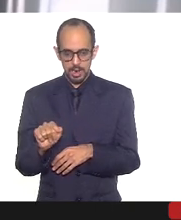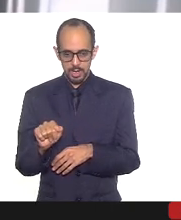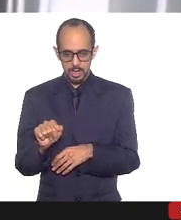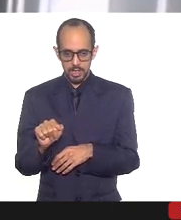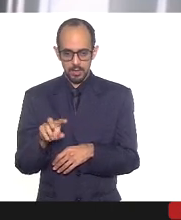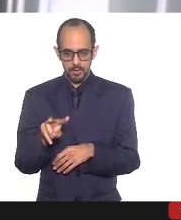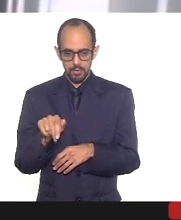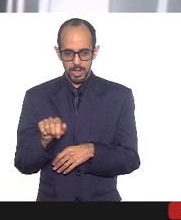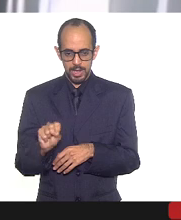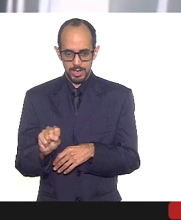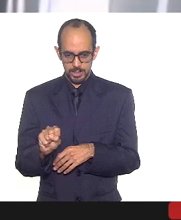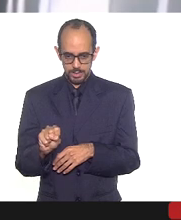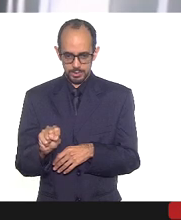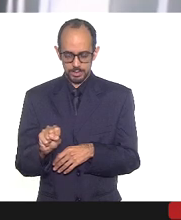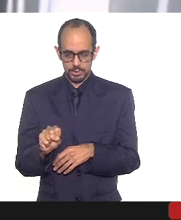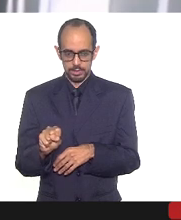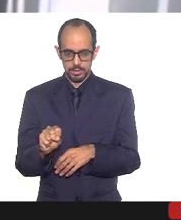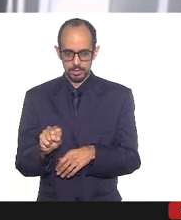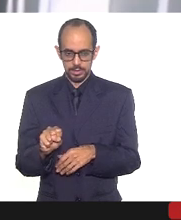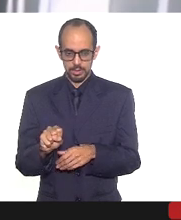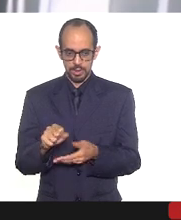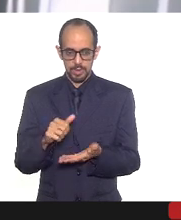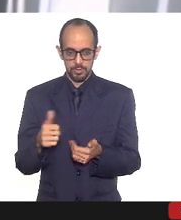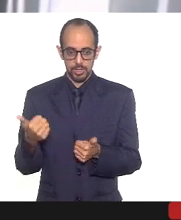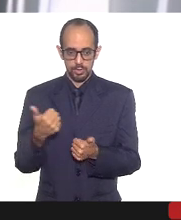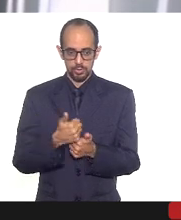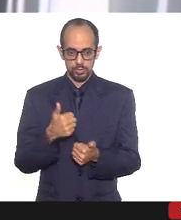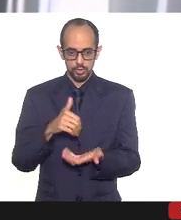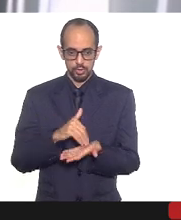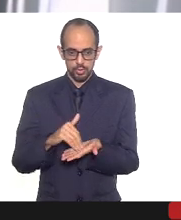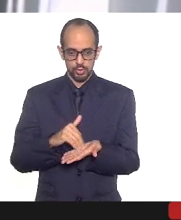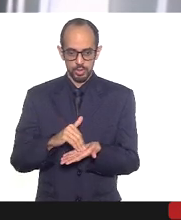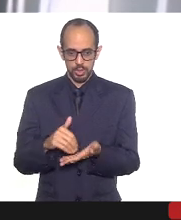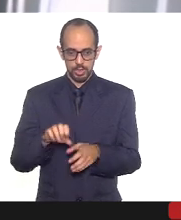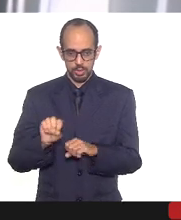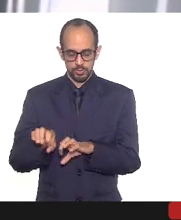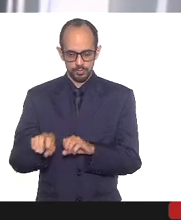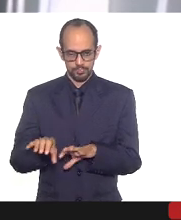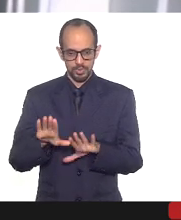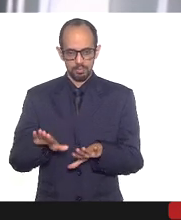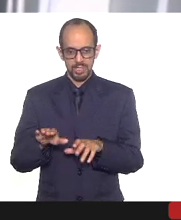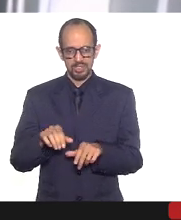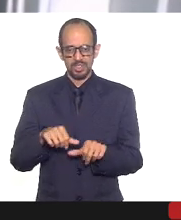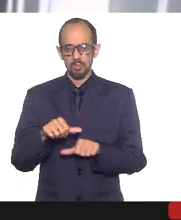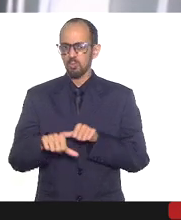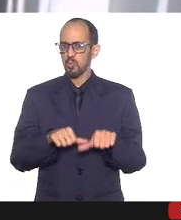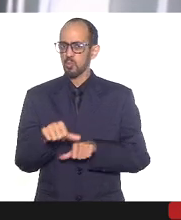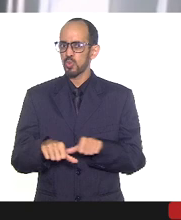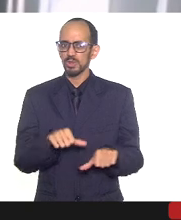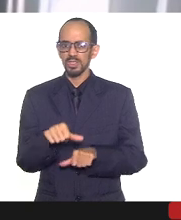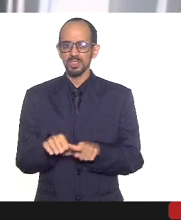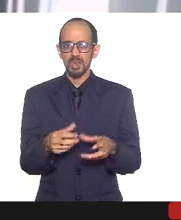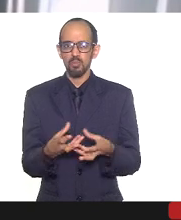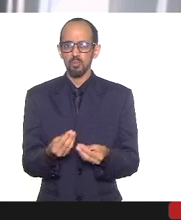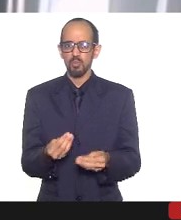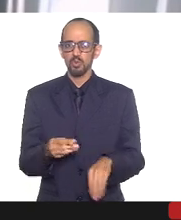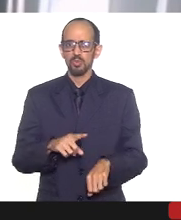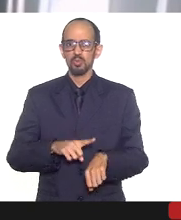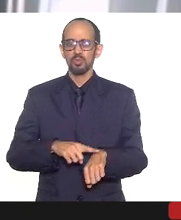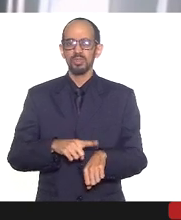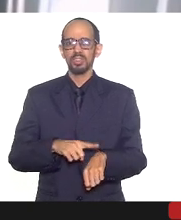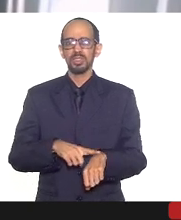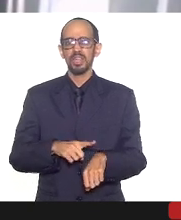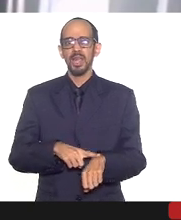histórico de muita alternância na secretaria, né? Uma média baixíssima de permanência de secretários à